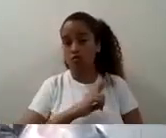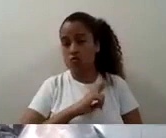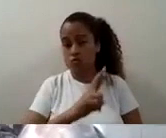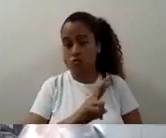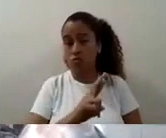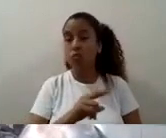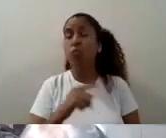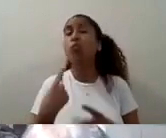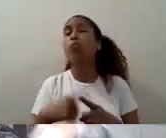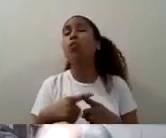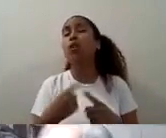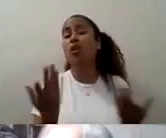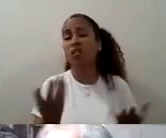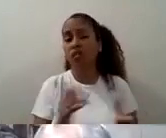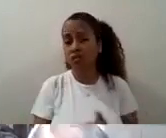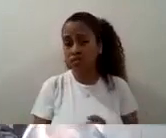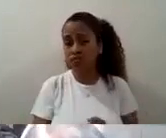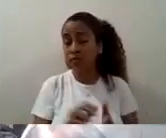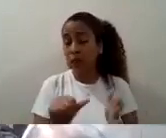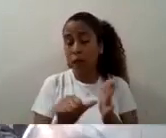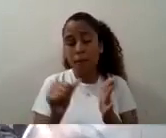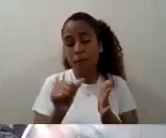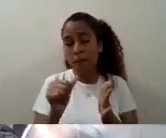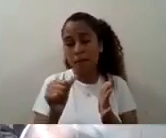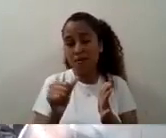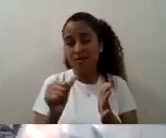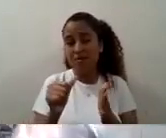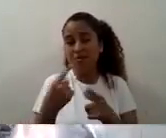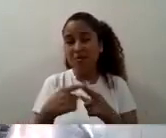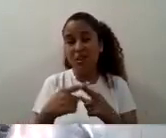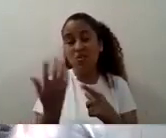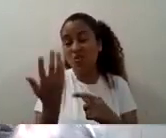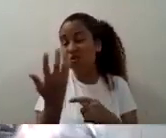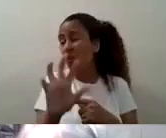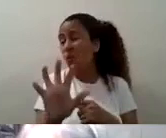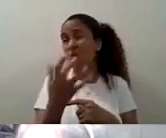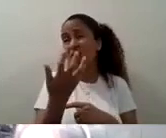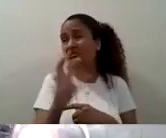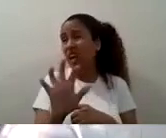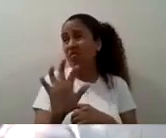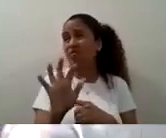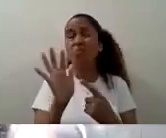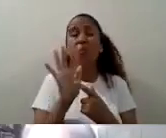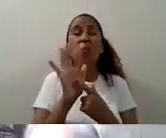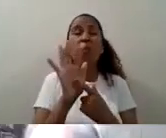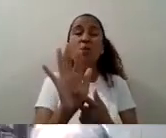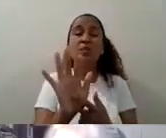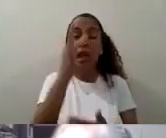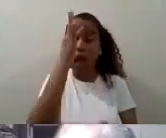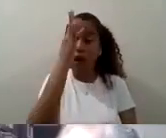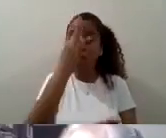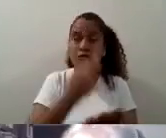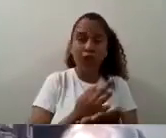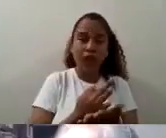não acontece? Em primeiro lugar, porque nós não queremos colocar as tradições de fé, como o